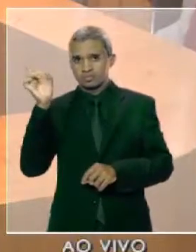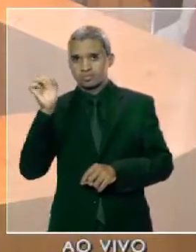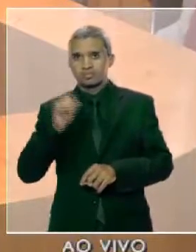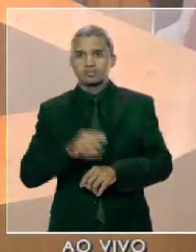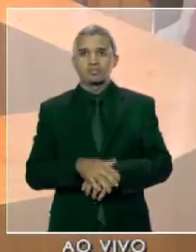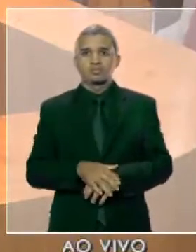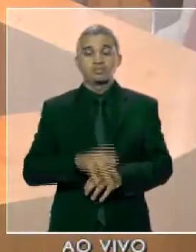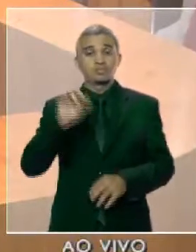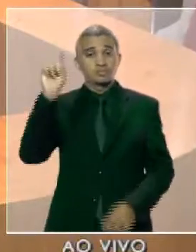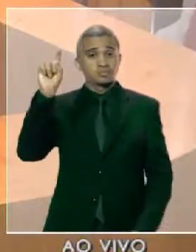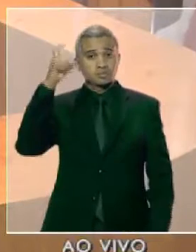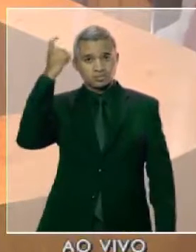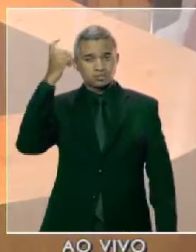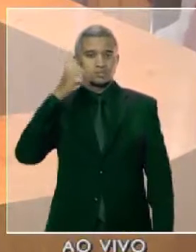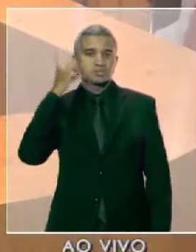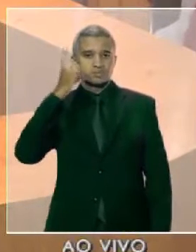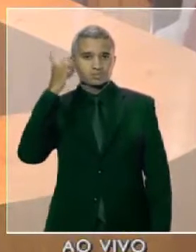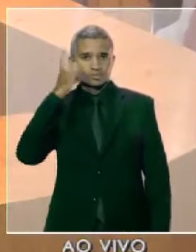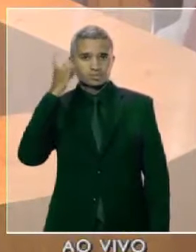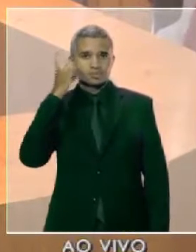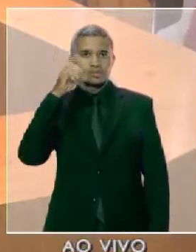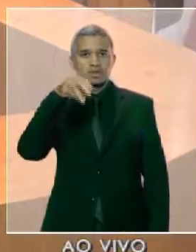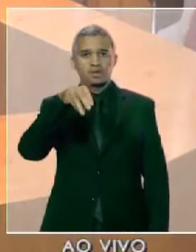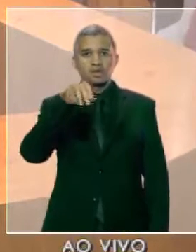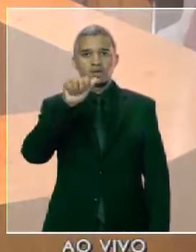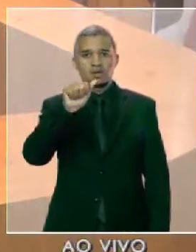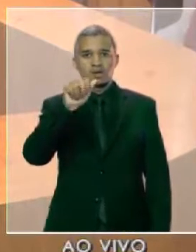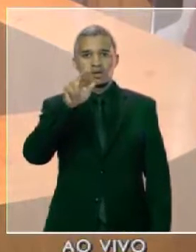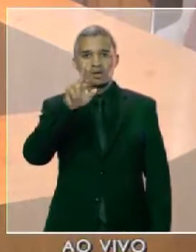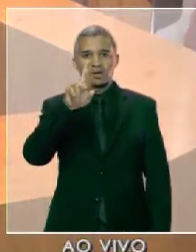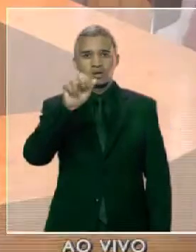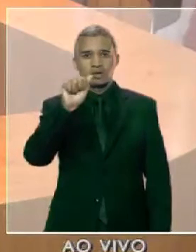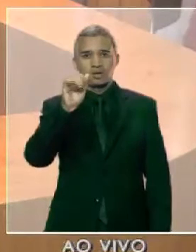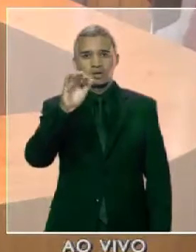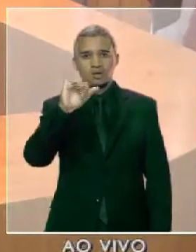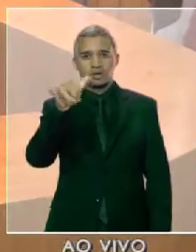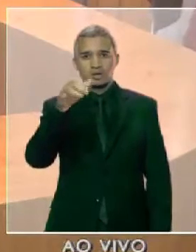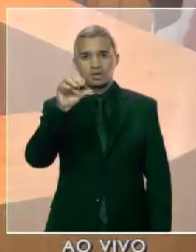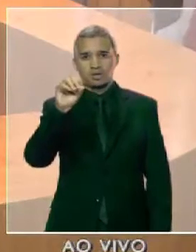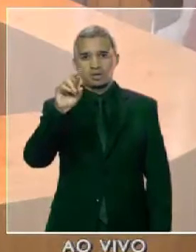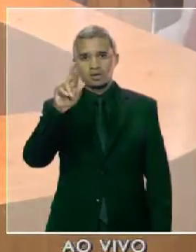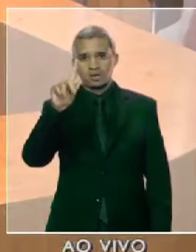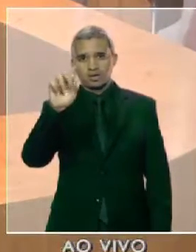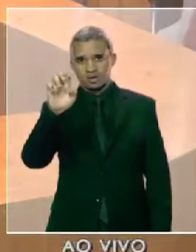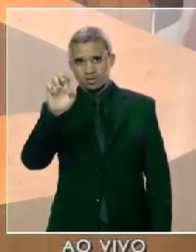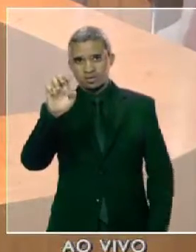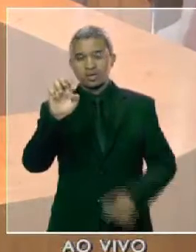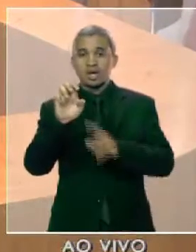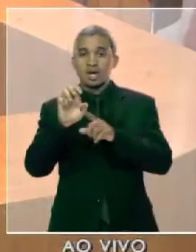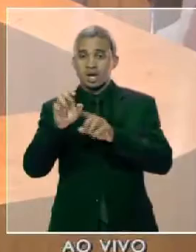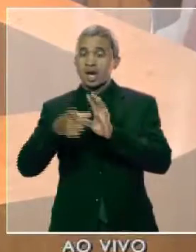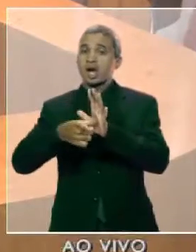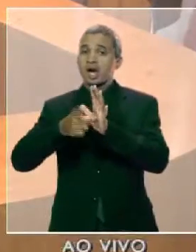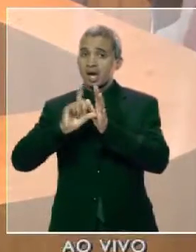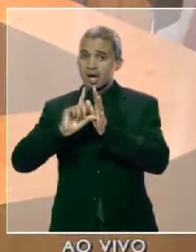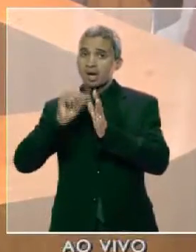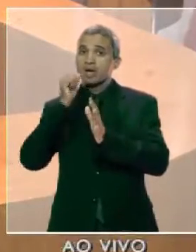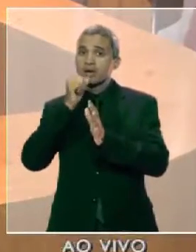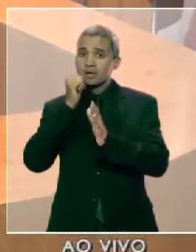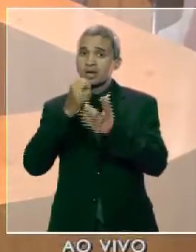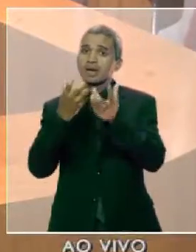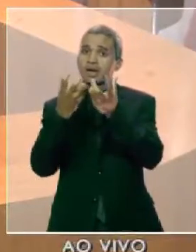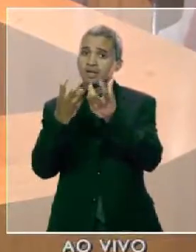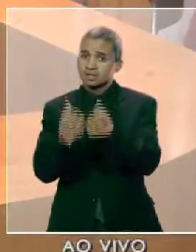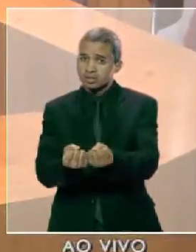A ex-deputada e atual prefeita, Maura Jorge, já havia aceito o acordo com o